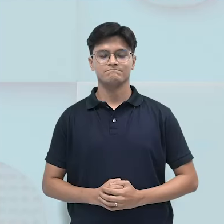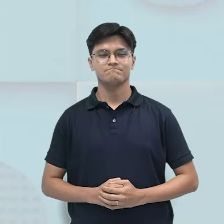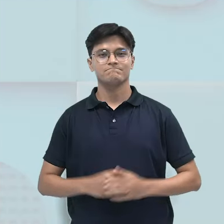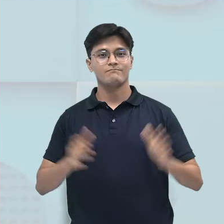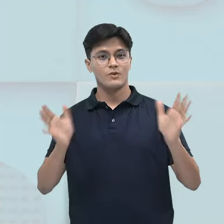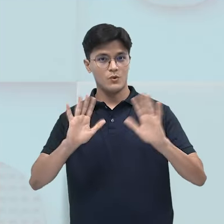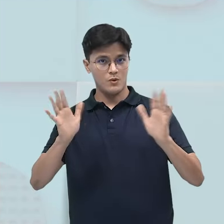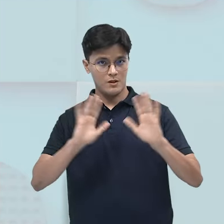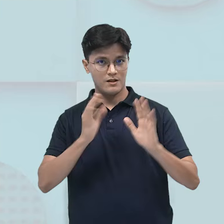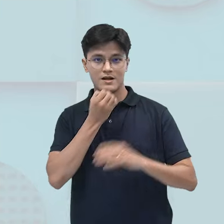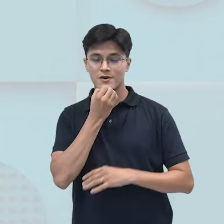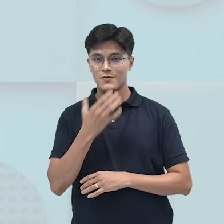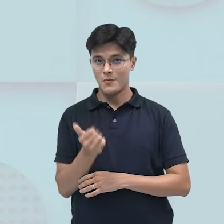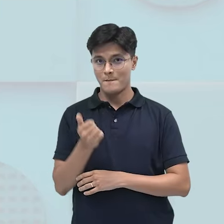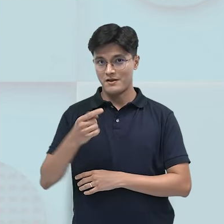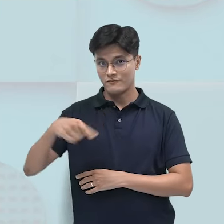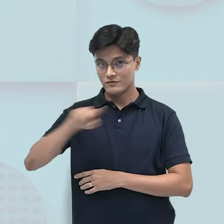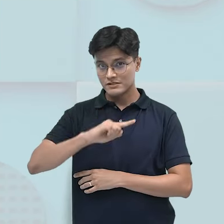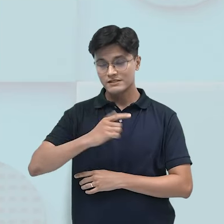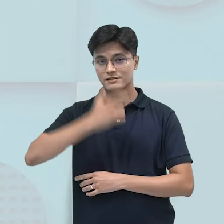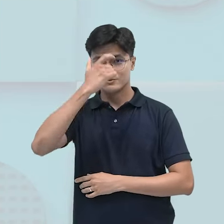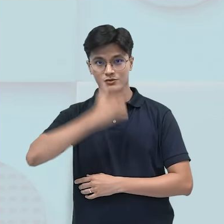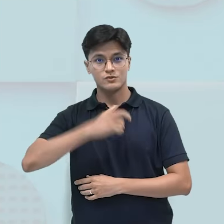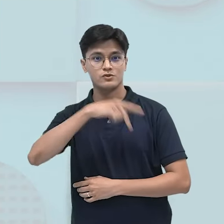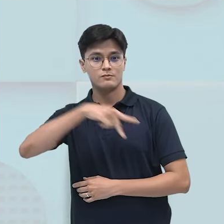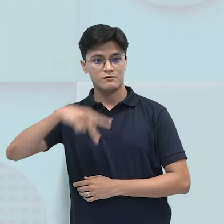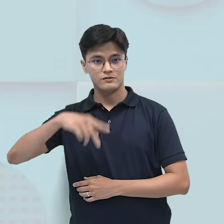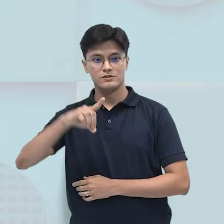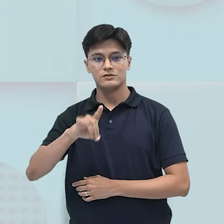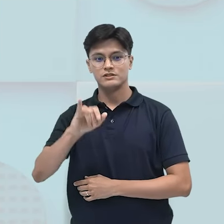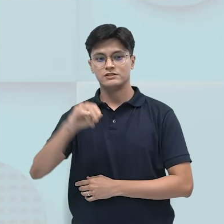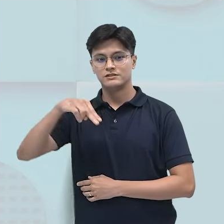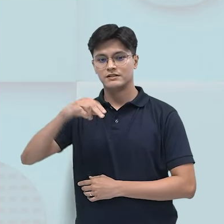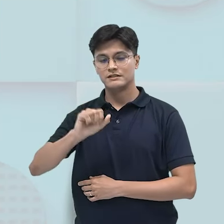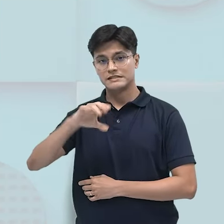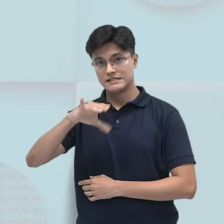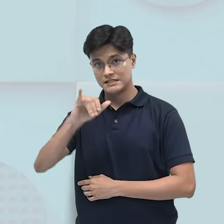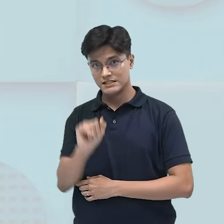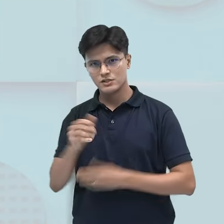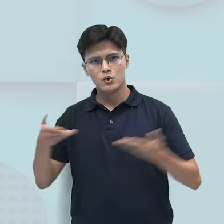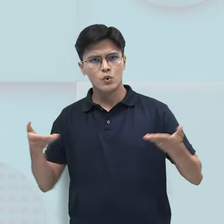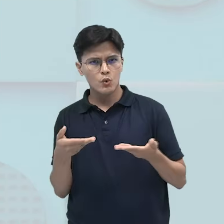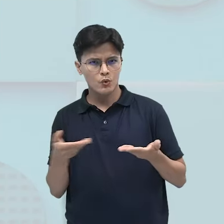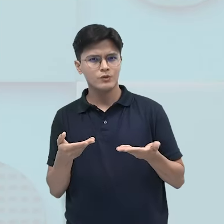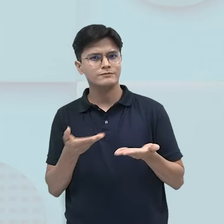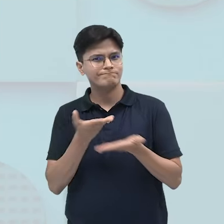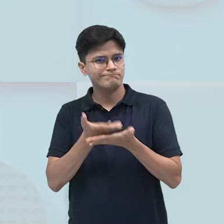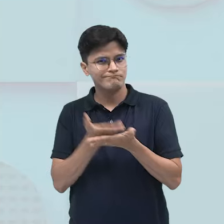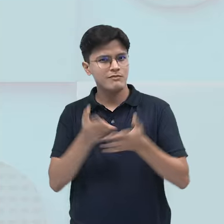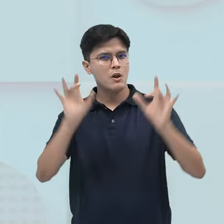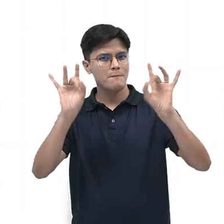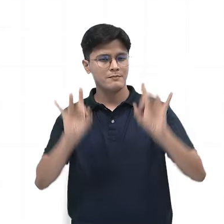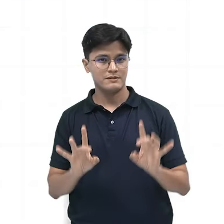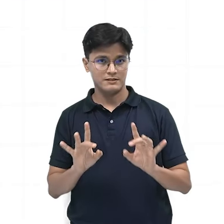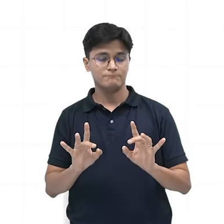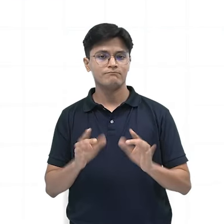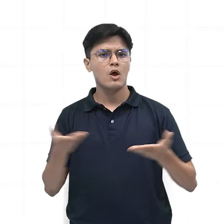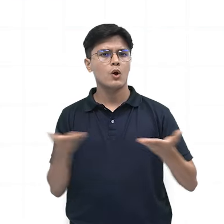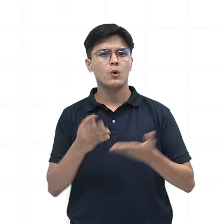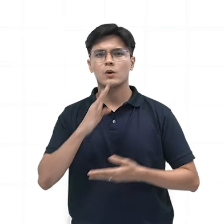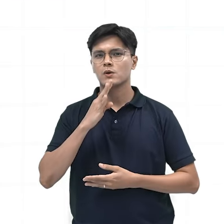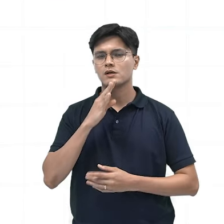Olá, tudo bem com vocês? Eu sou a professora Dinancy Silva e hoje eu trago uma aula especial. Vamos conhecer